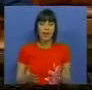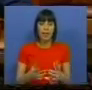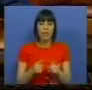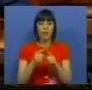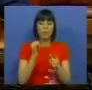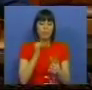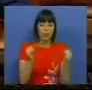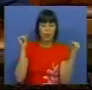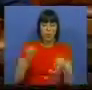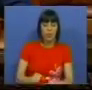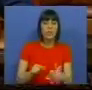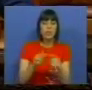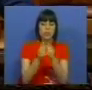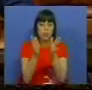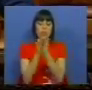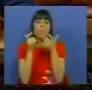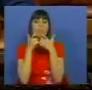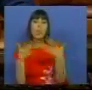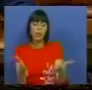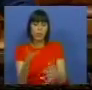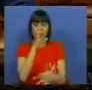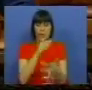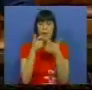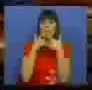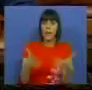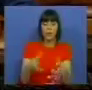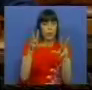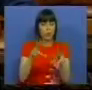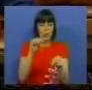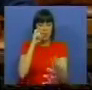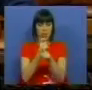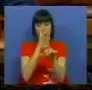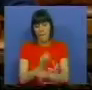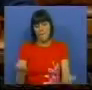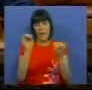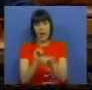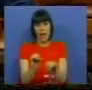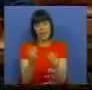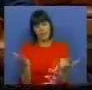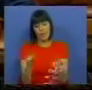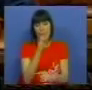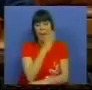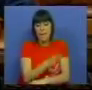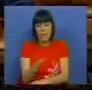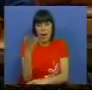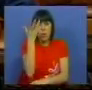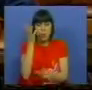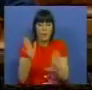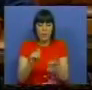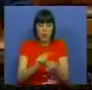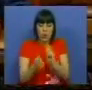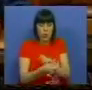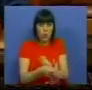o consentimento informado para tudo, porque se for para tudo, ele nunca será exigido para nada. E é essa, aliás, a prática e a cultura que é preciso